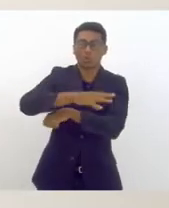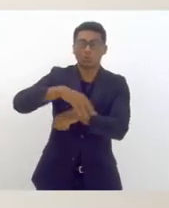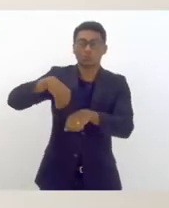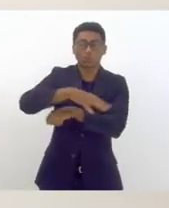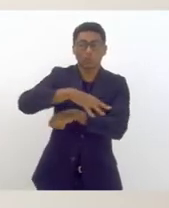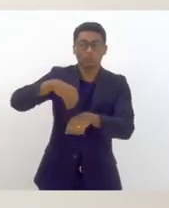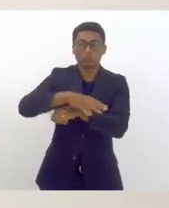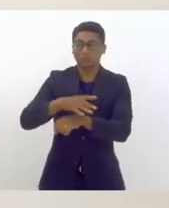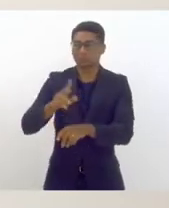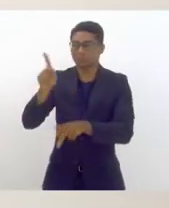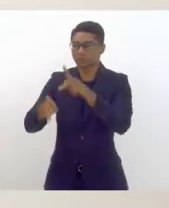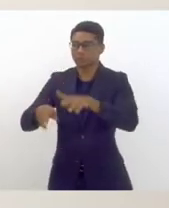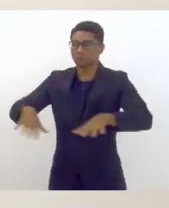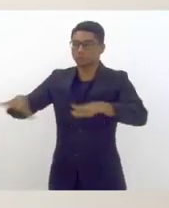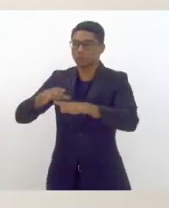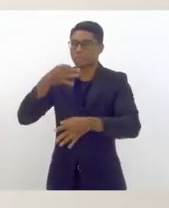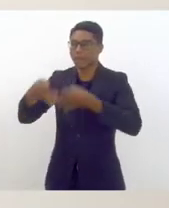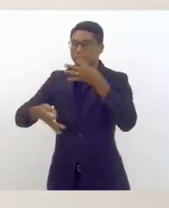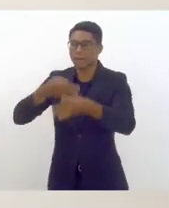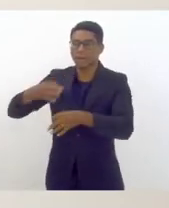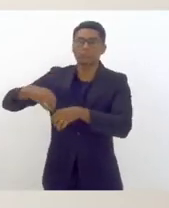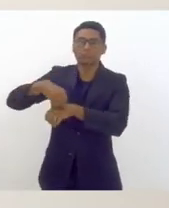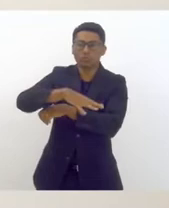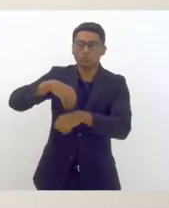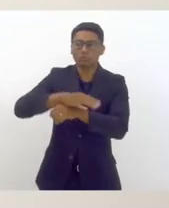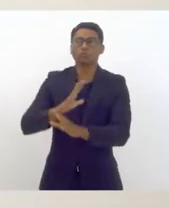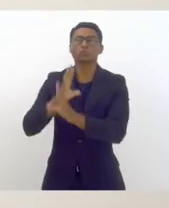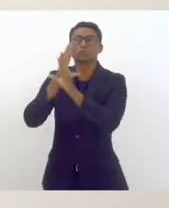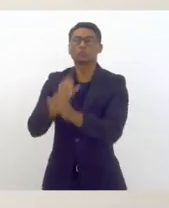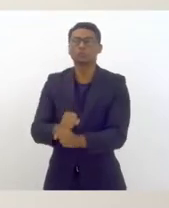apresentadas pela população do Estado do Rio de Janeiro.